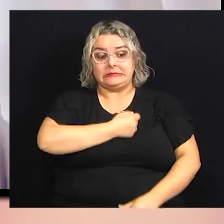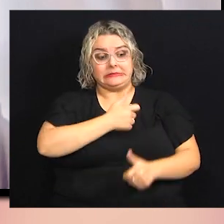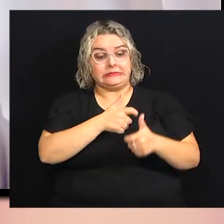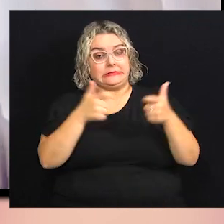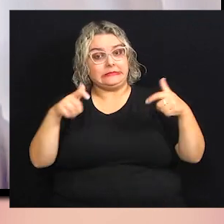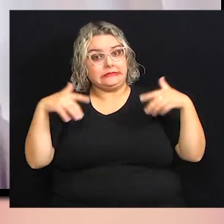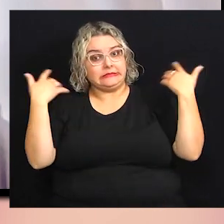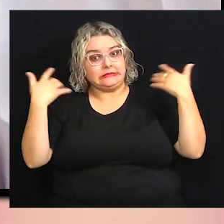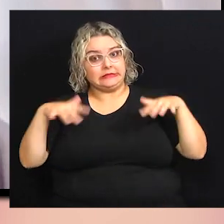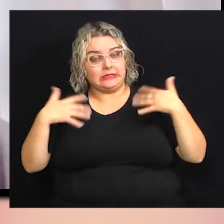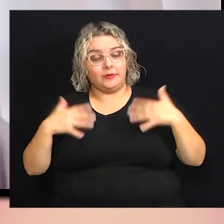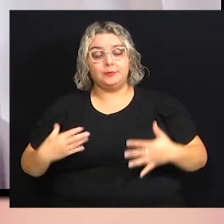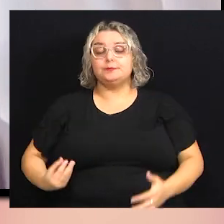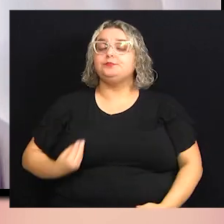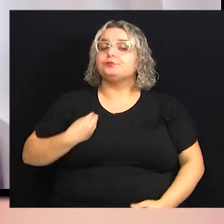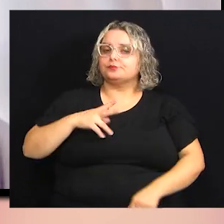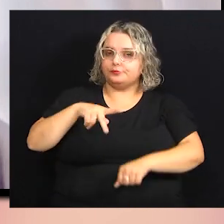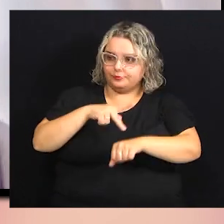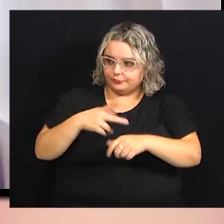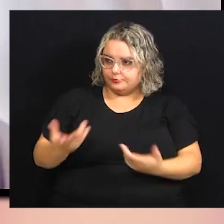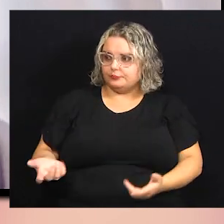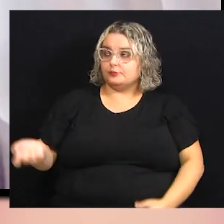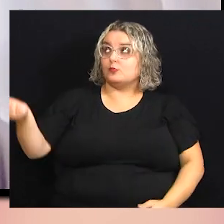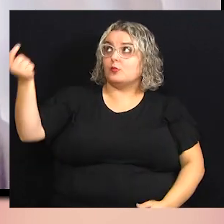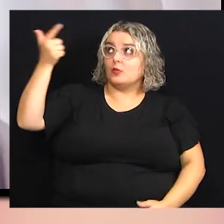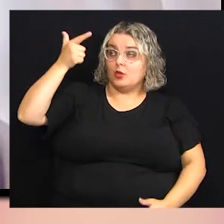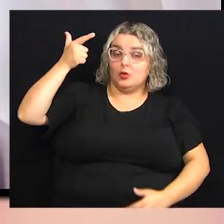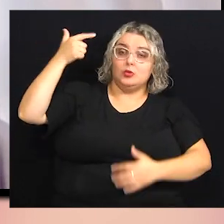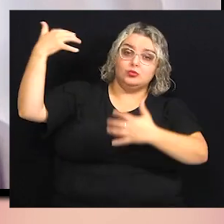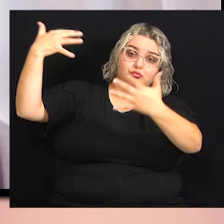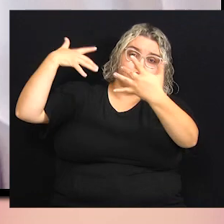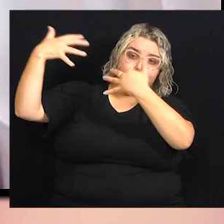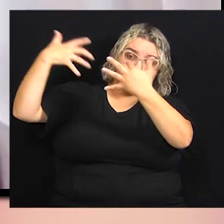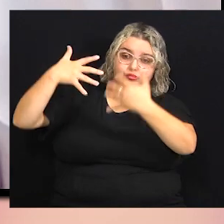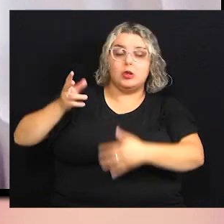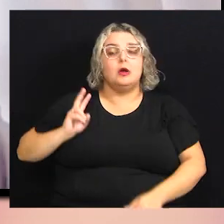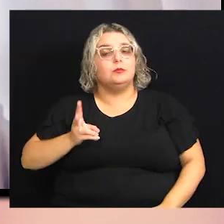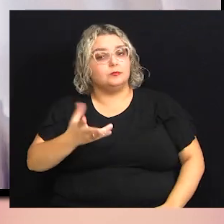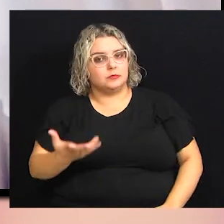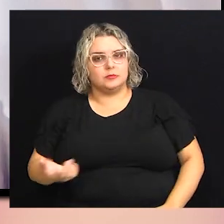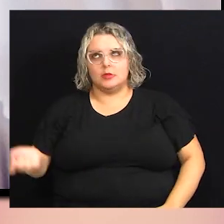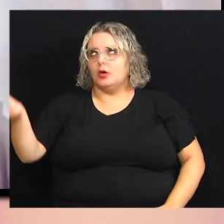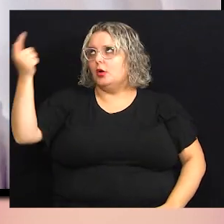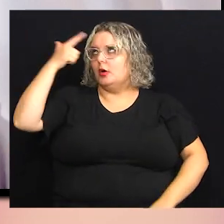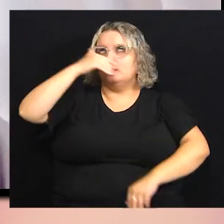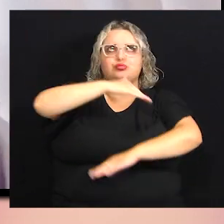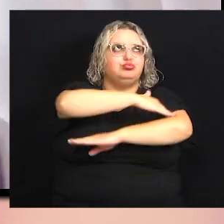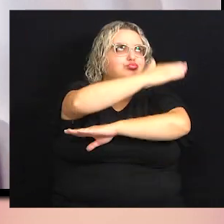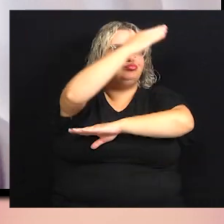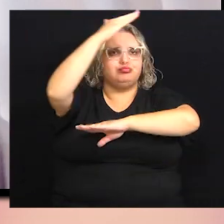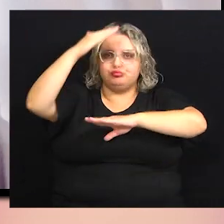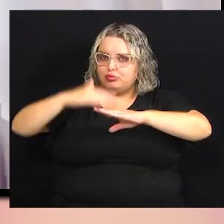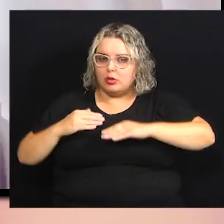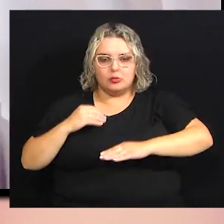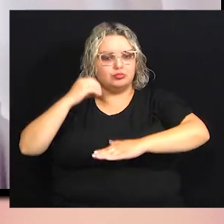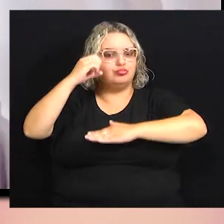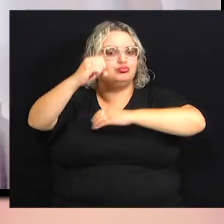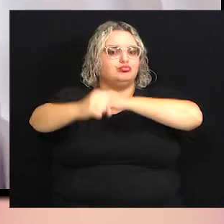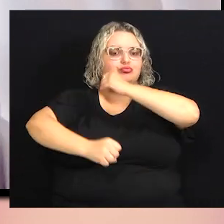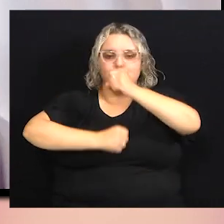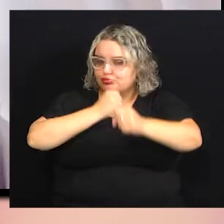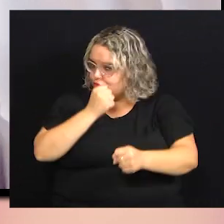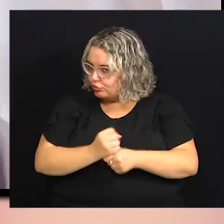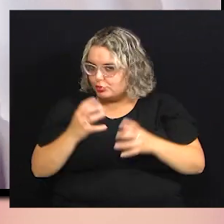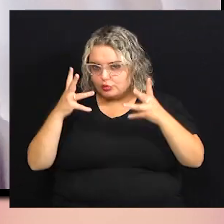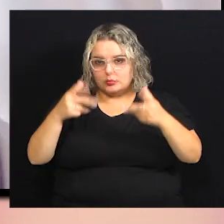elevado. A gente vive num país que, como você disse, a exposição solar é muito frequente, a gente tem sol o ano inteiro, então tudo isso